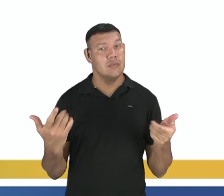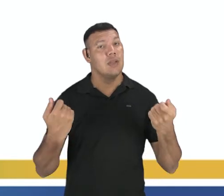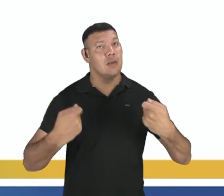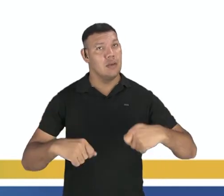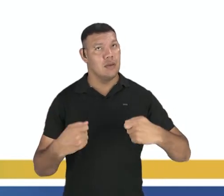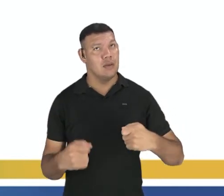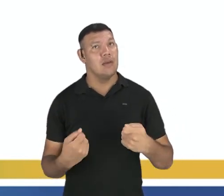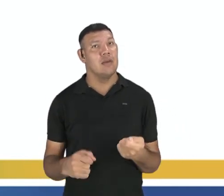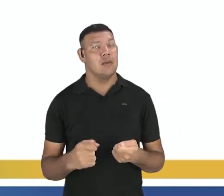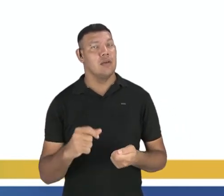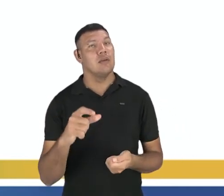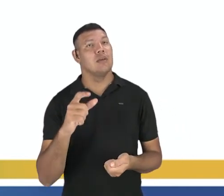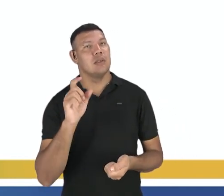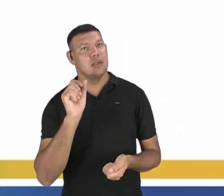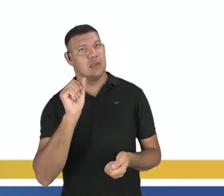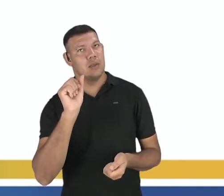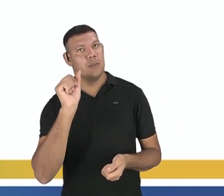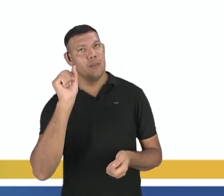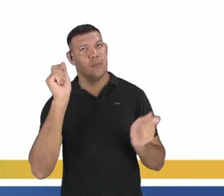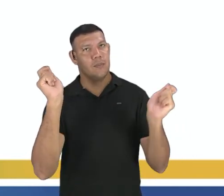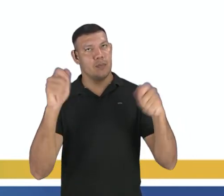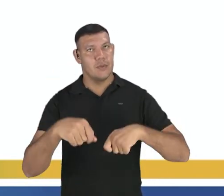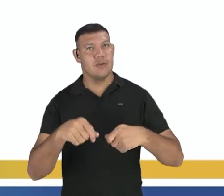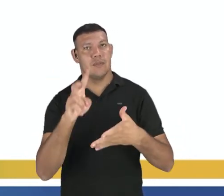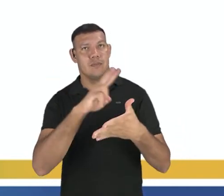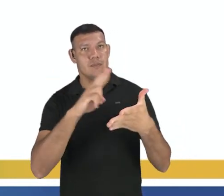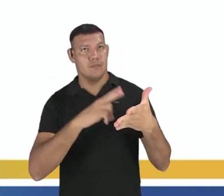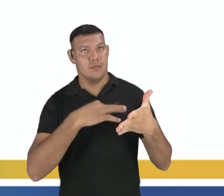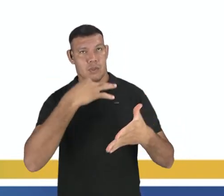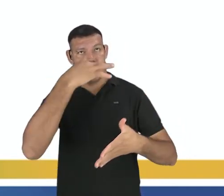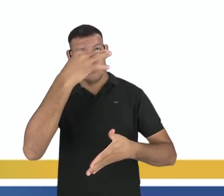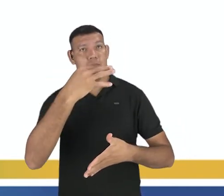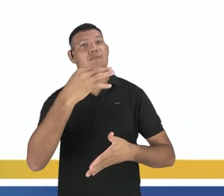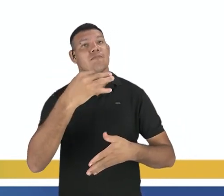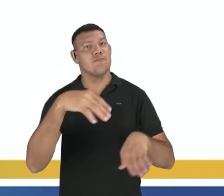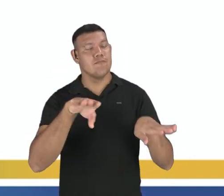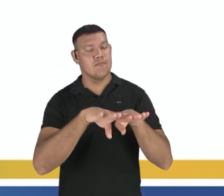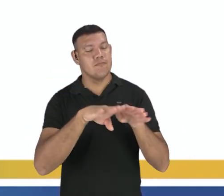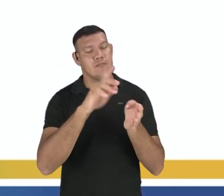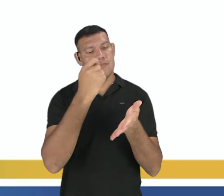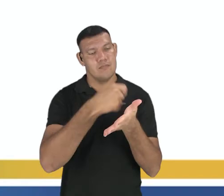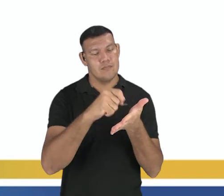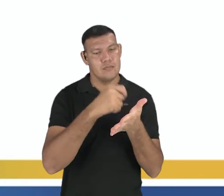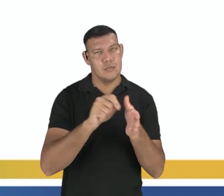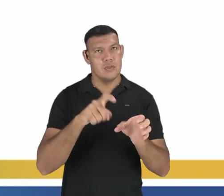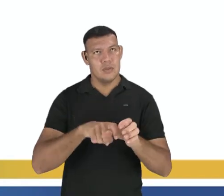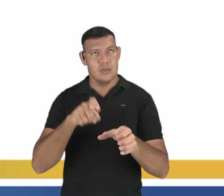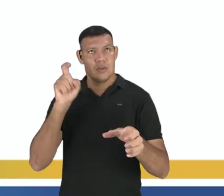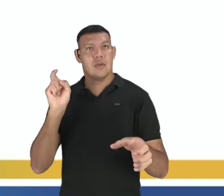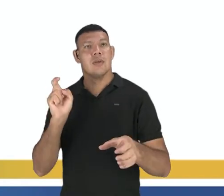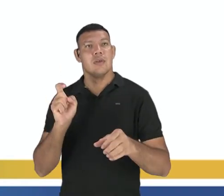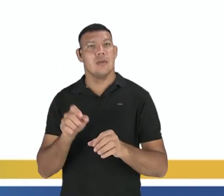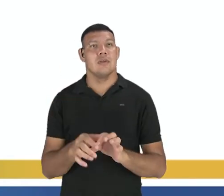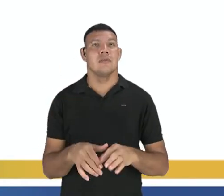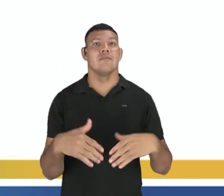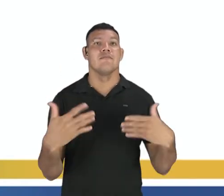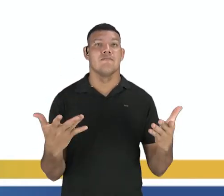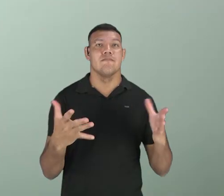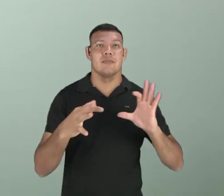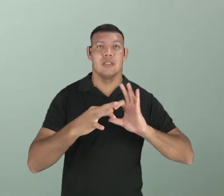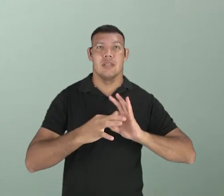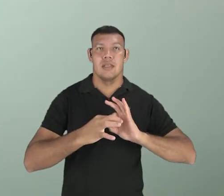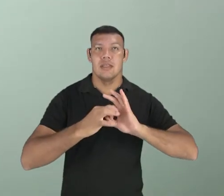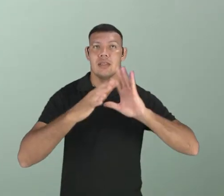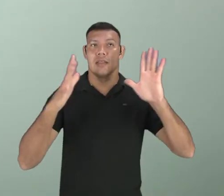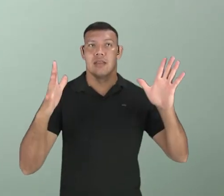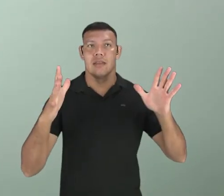necessário ser um leitor crítico para ser um escritor autônomo. Portanto, para ser livre como os pássaros, é preciso aprender a ler